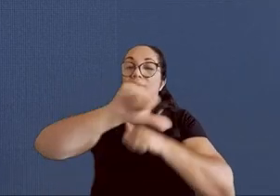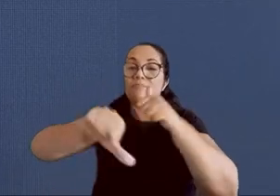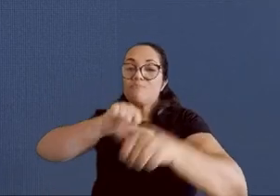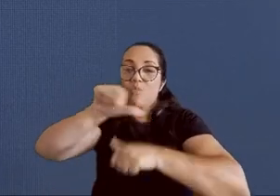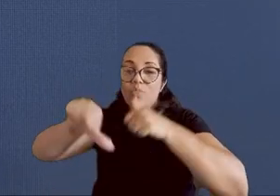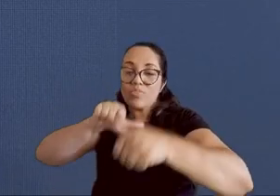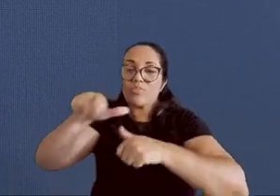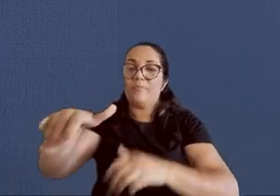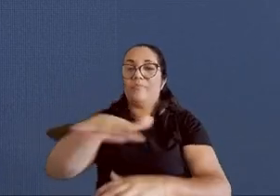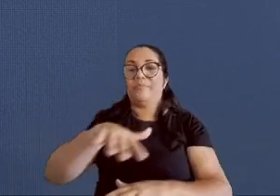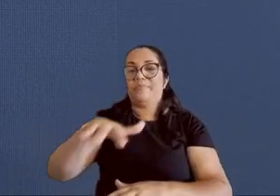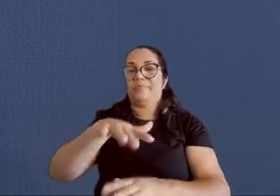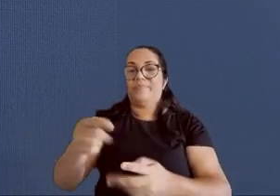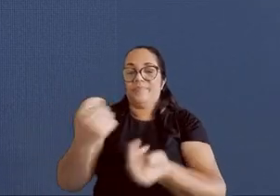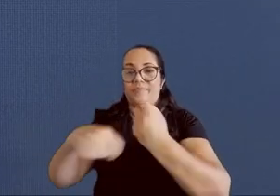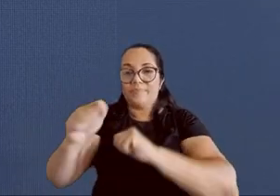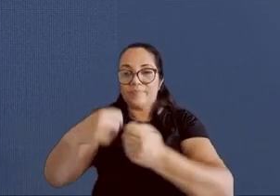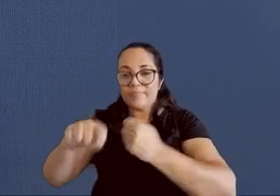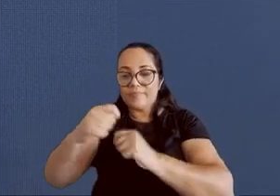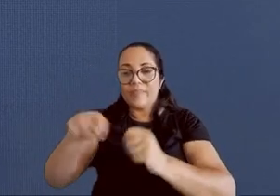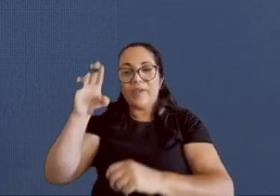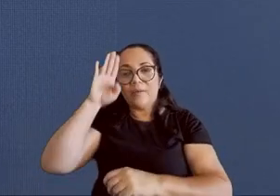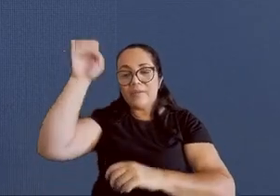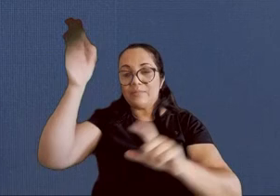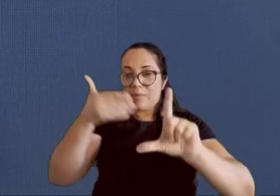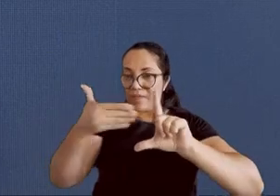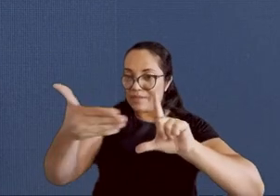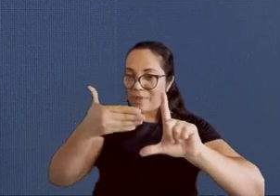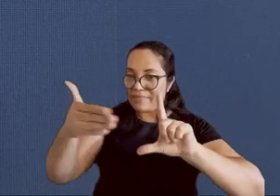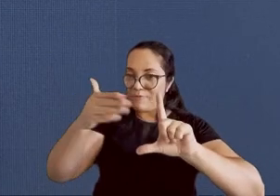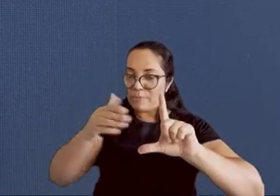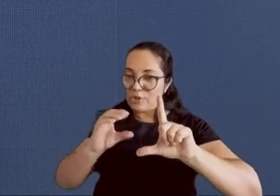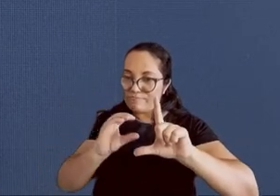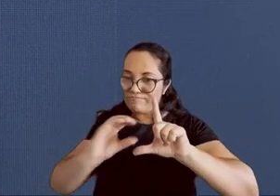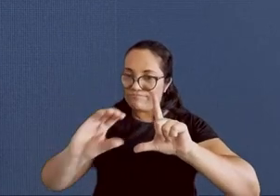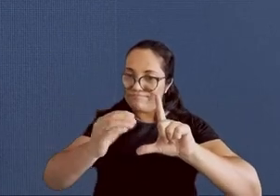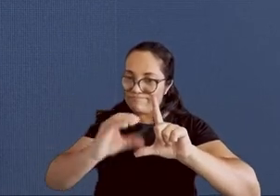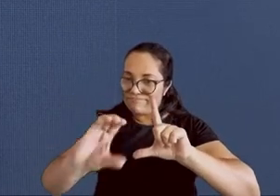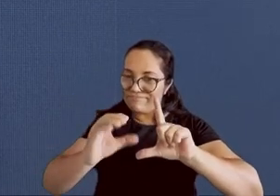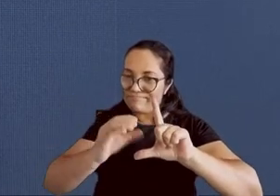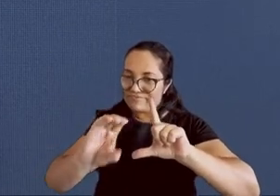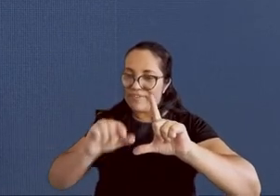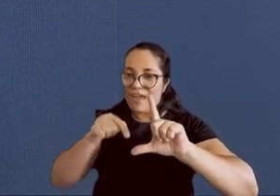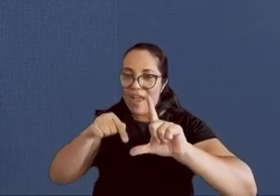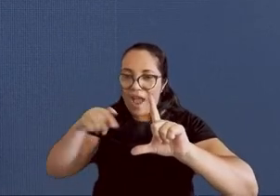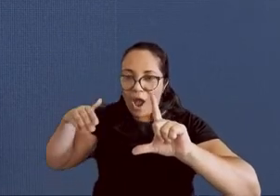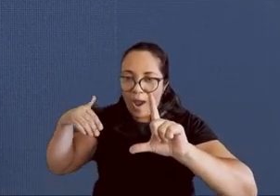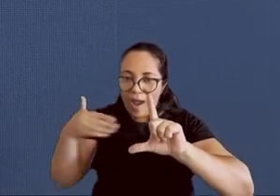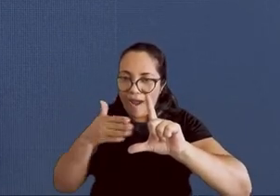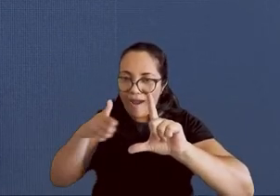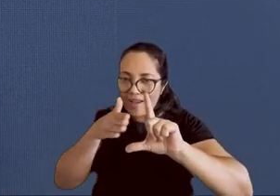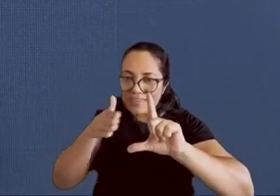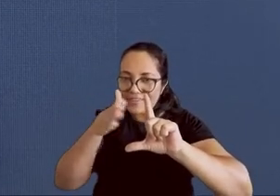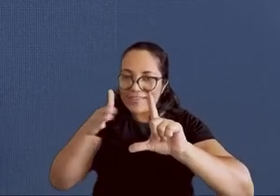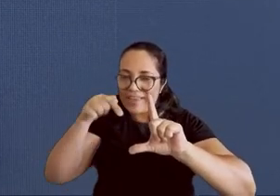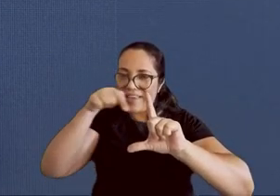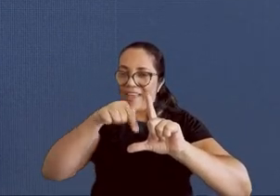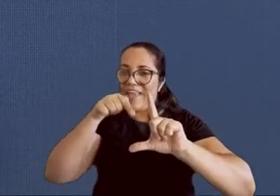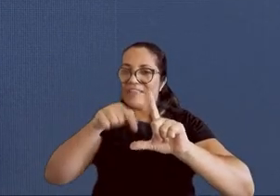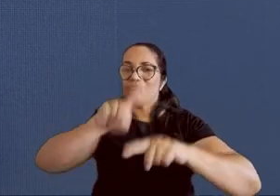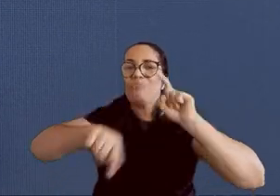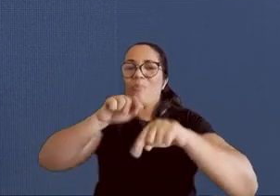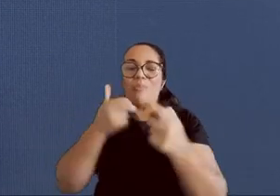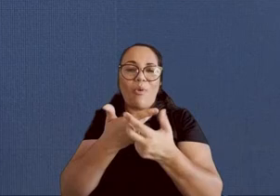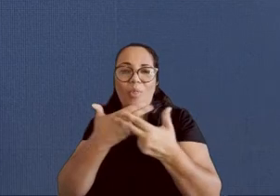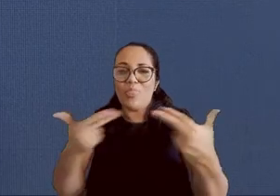a gente tá vivendo principalmente das plataformas de investimentos né dando acesso a produtos que até então